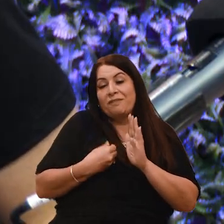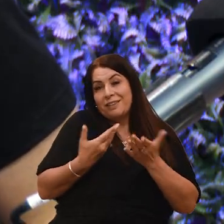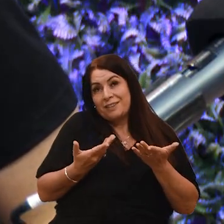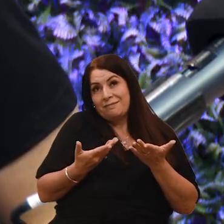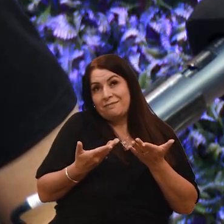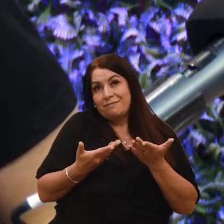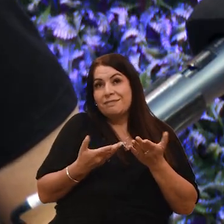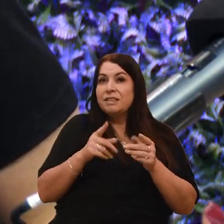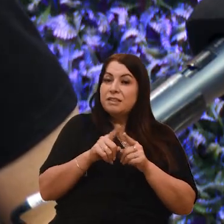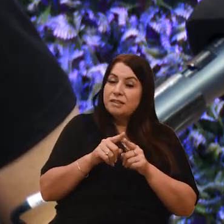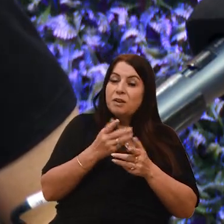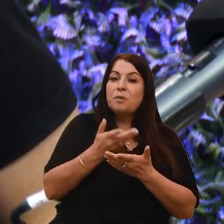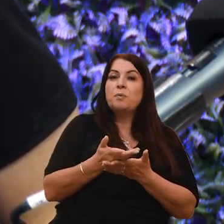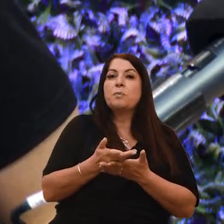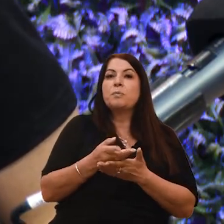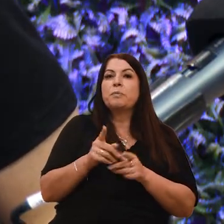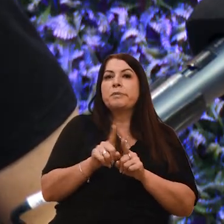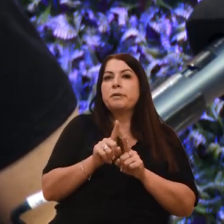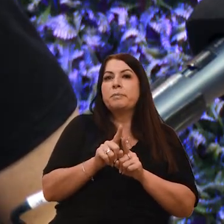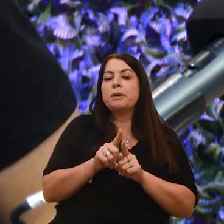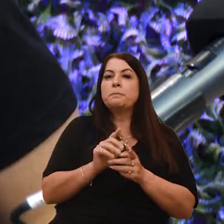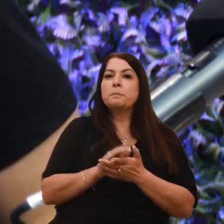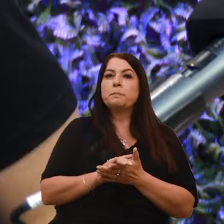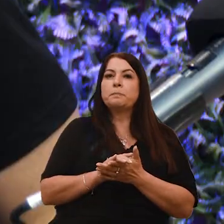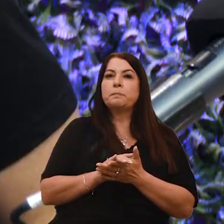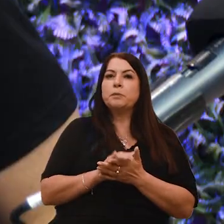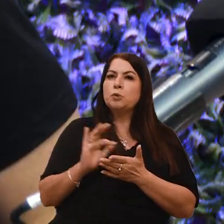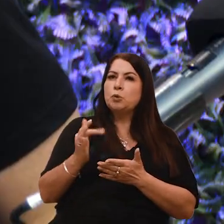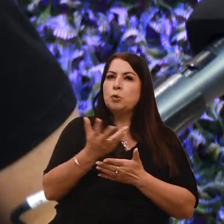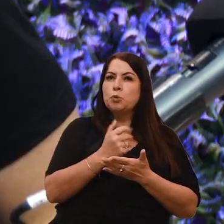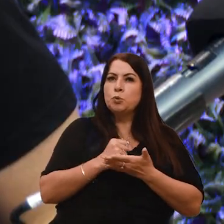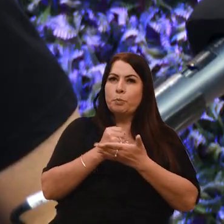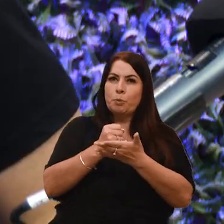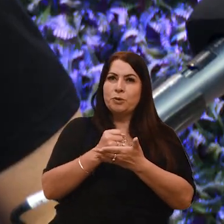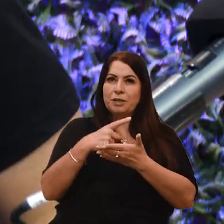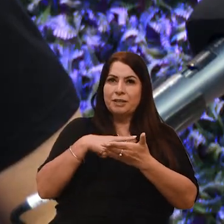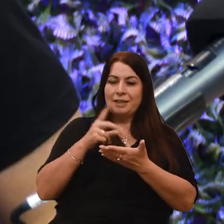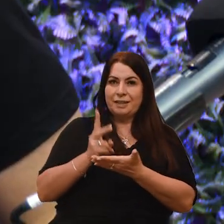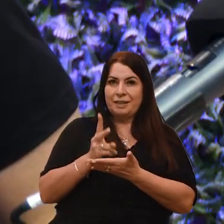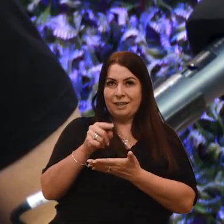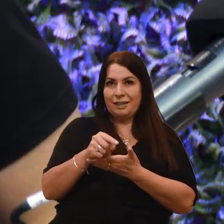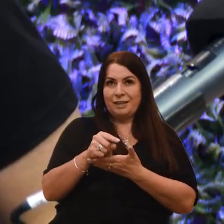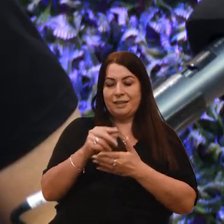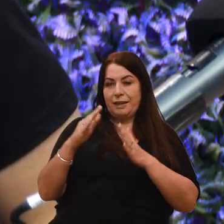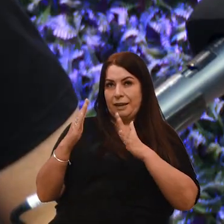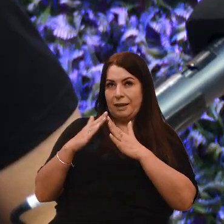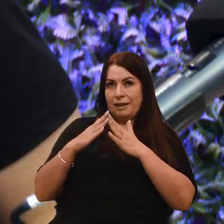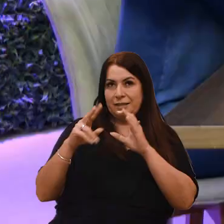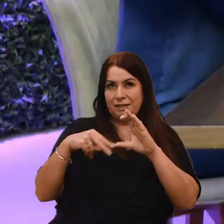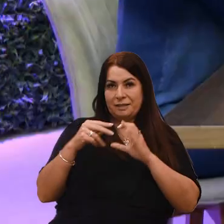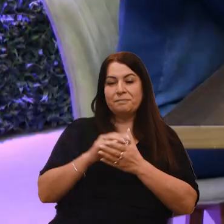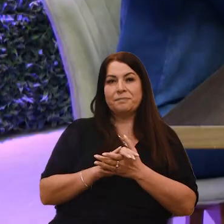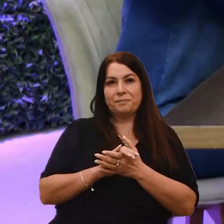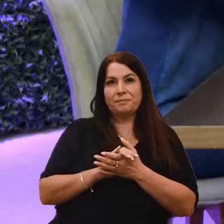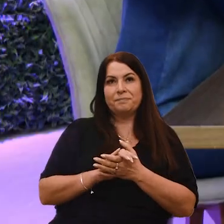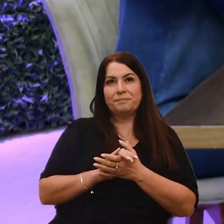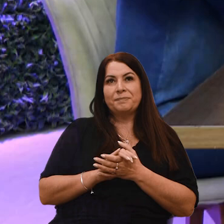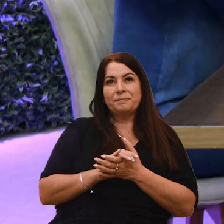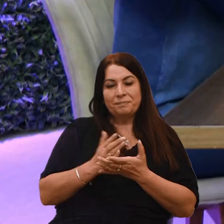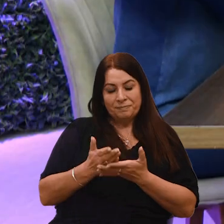existe função a eles, além, né, de todo o suporte que nós temos sempre da casa, da Câmara. Ai,